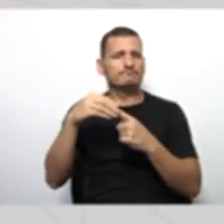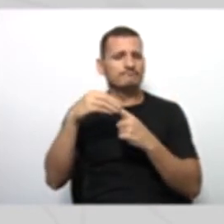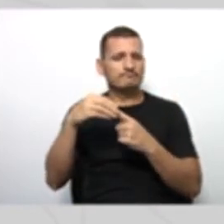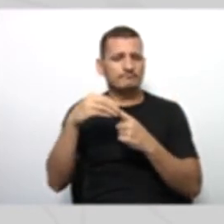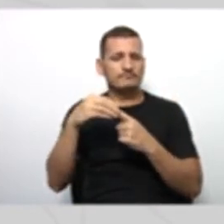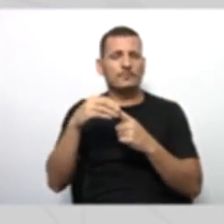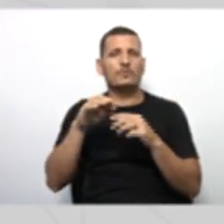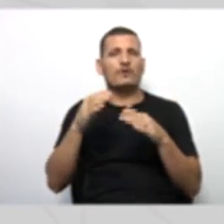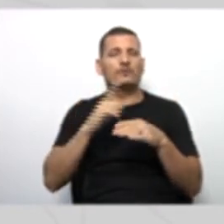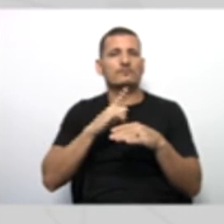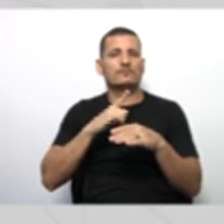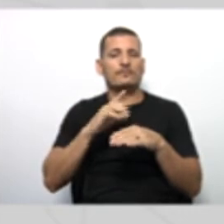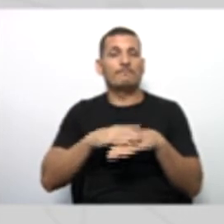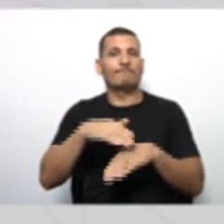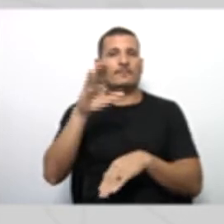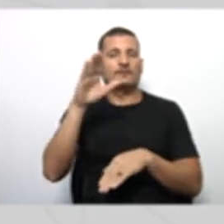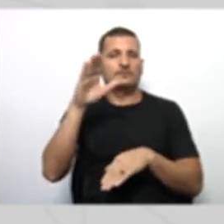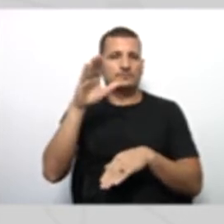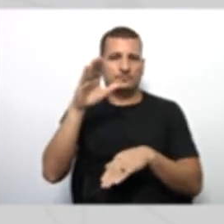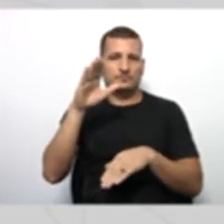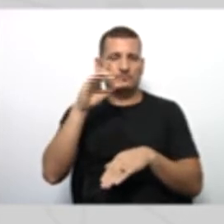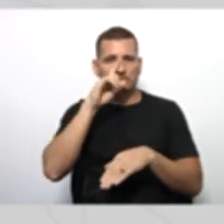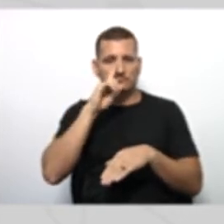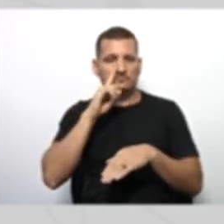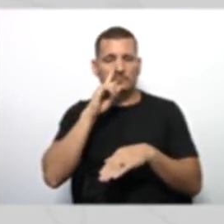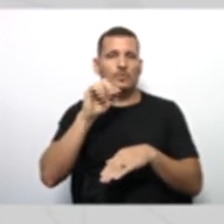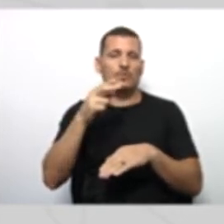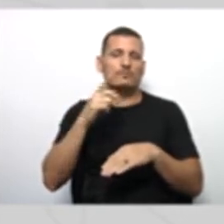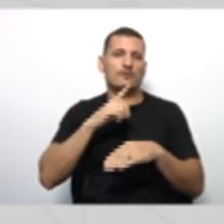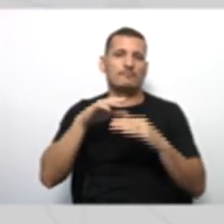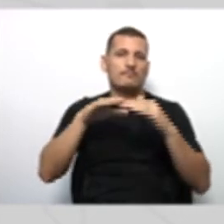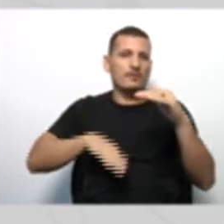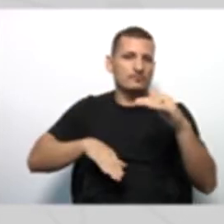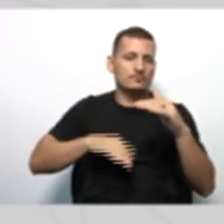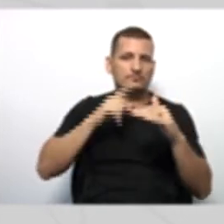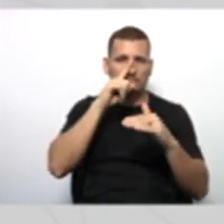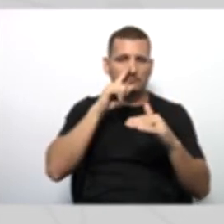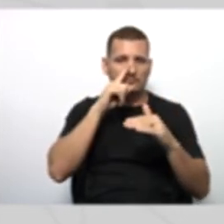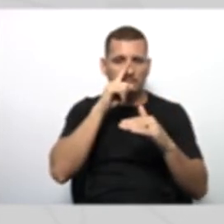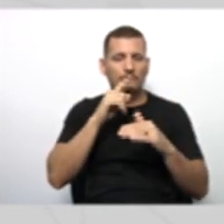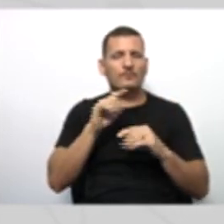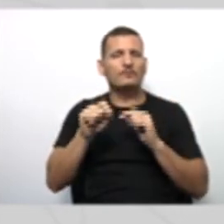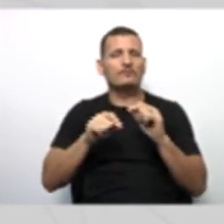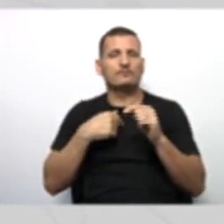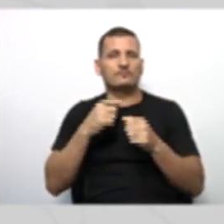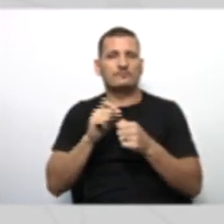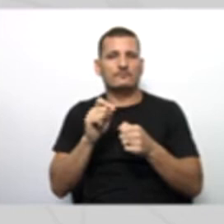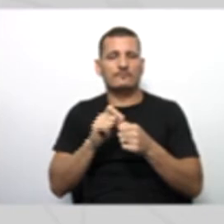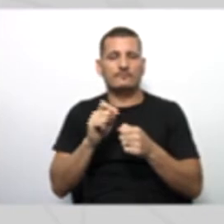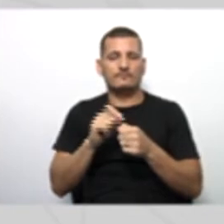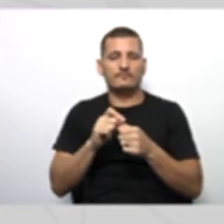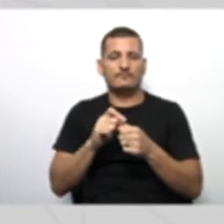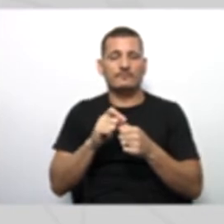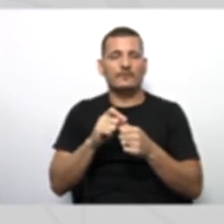só registrar qual é a minha ação que eu vou ter que executar em relação a esse risco. Ok?